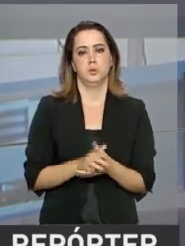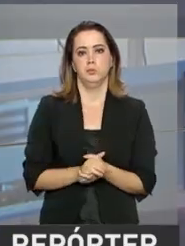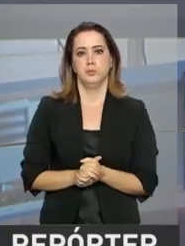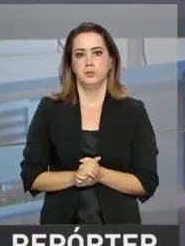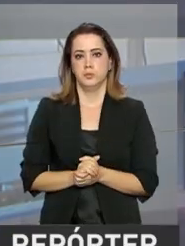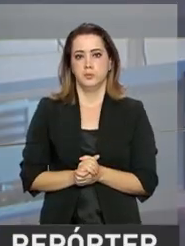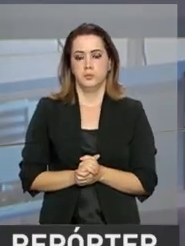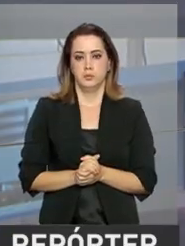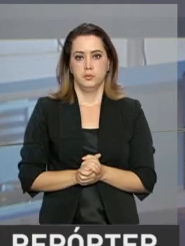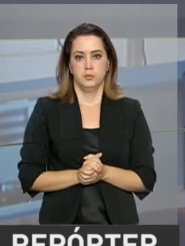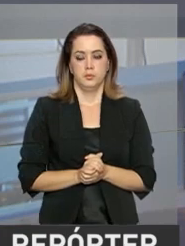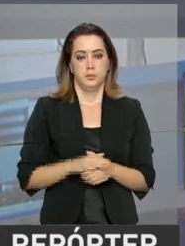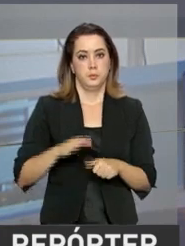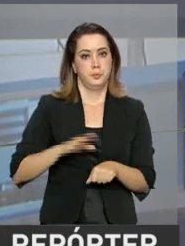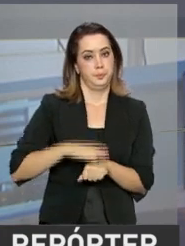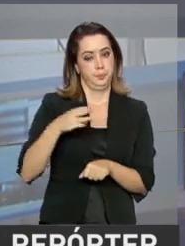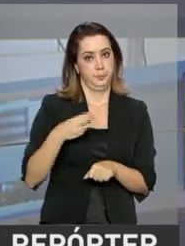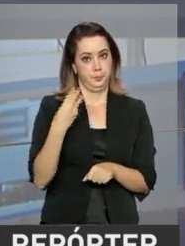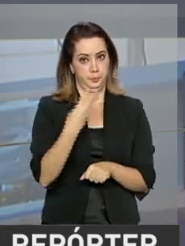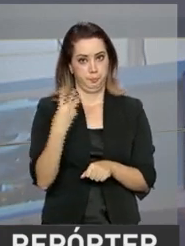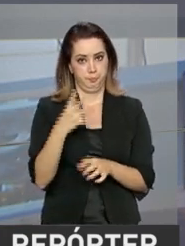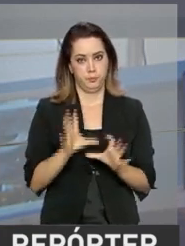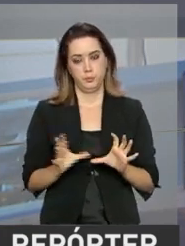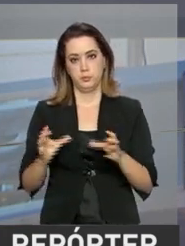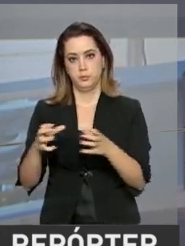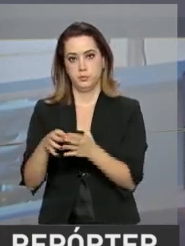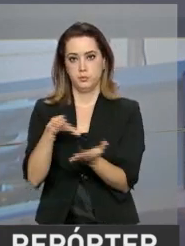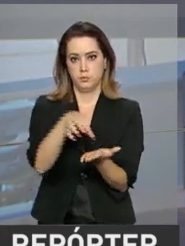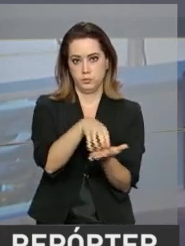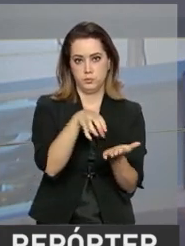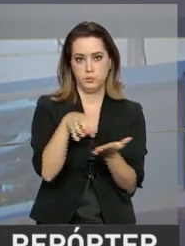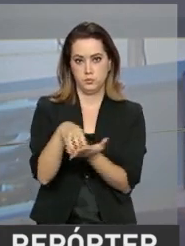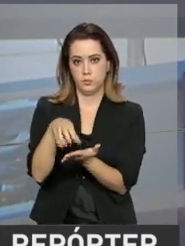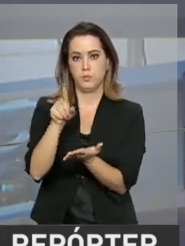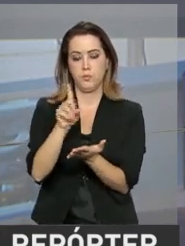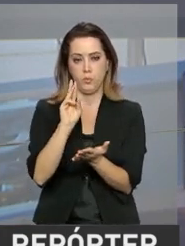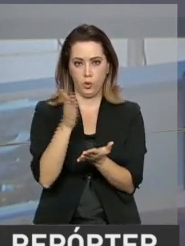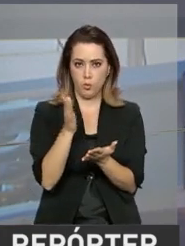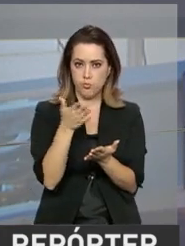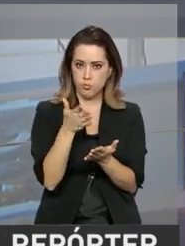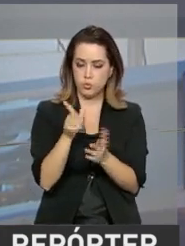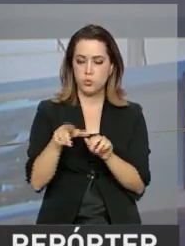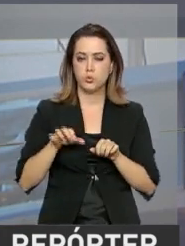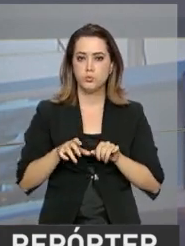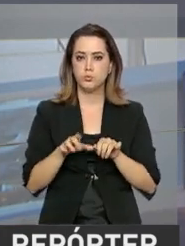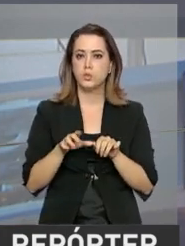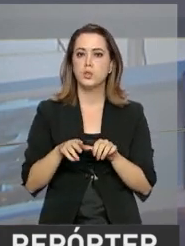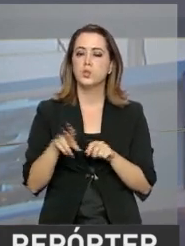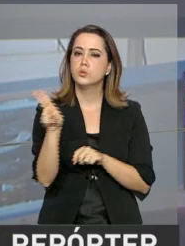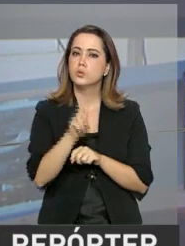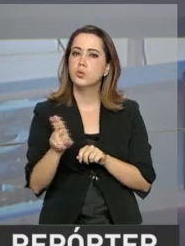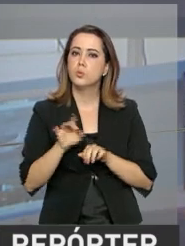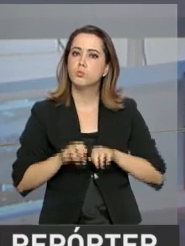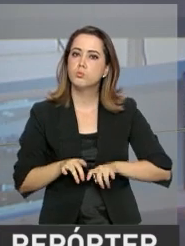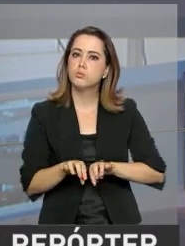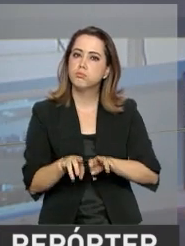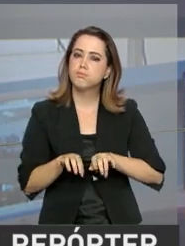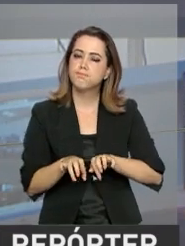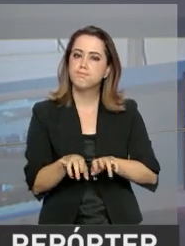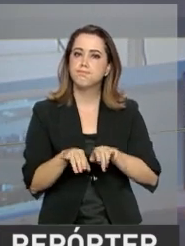Nicolau mais três órgãos ligados ao governo Federal já utilizam o sistema eletrônico de informações ele